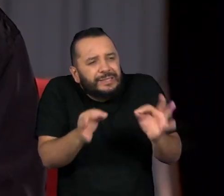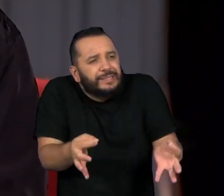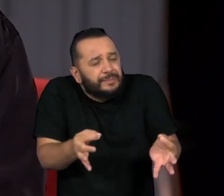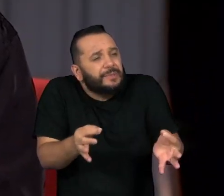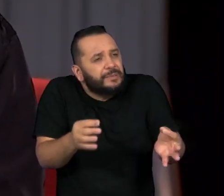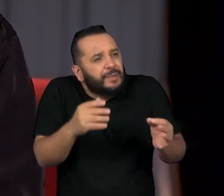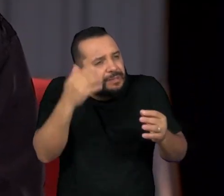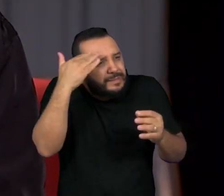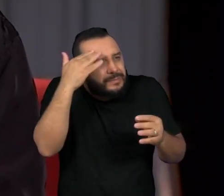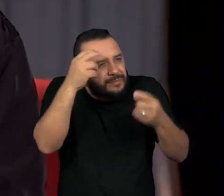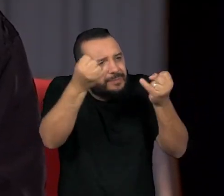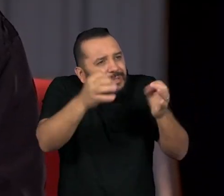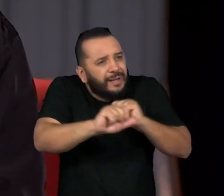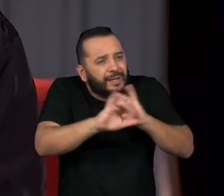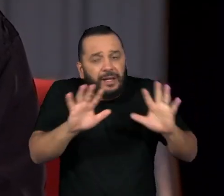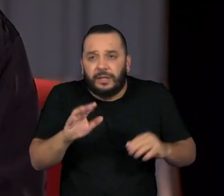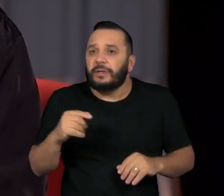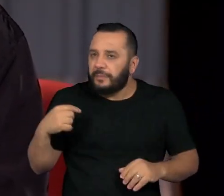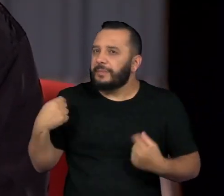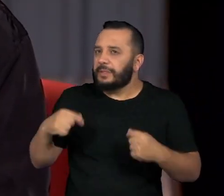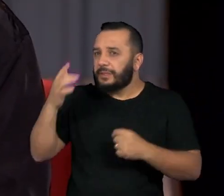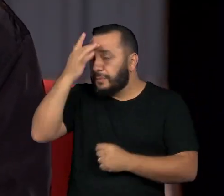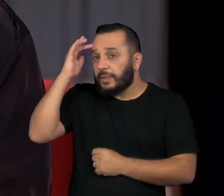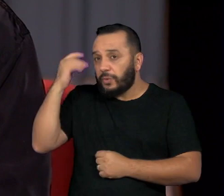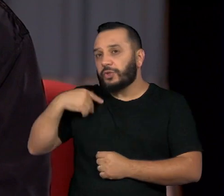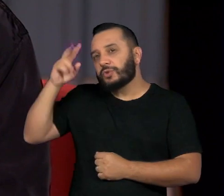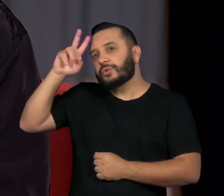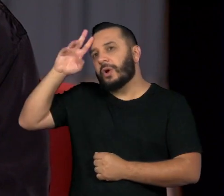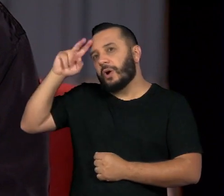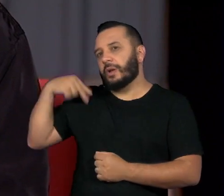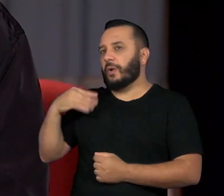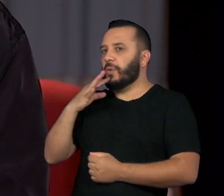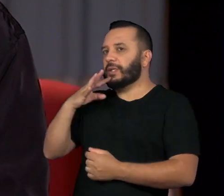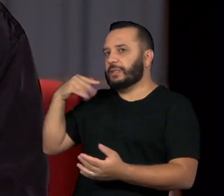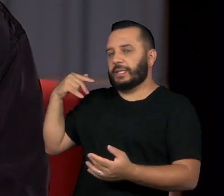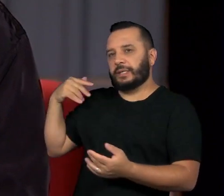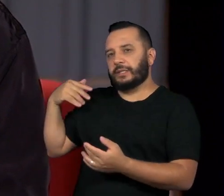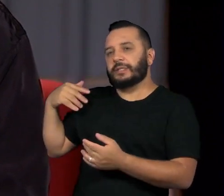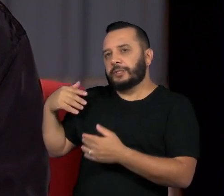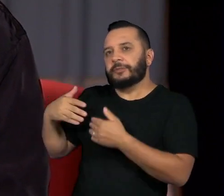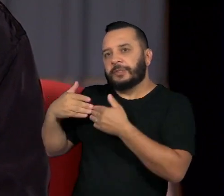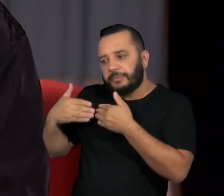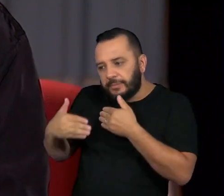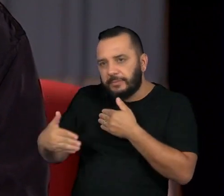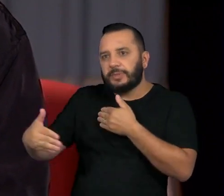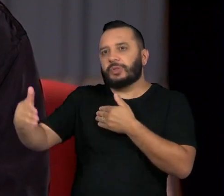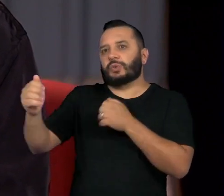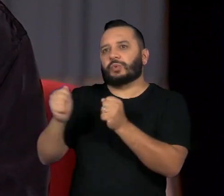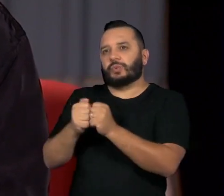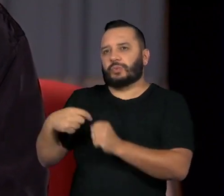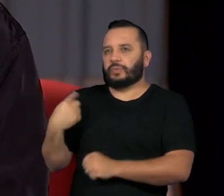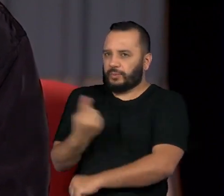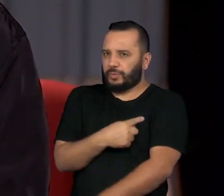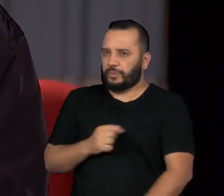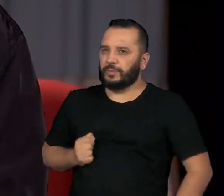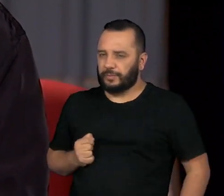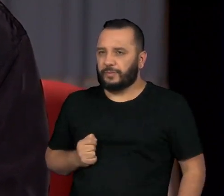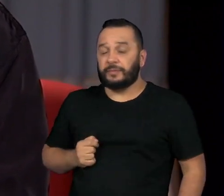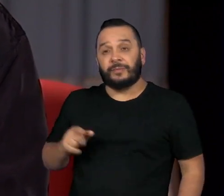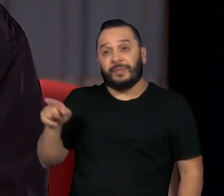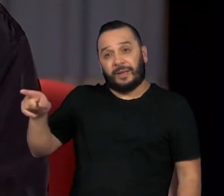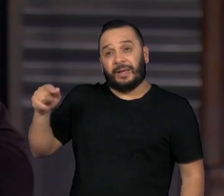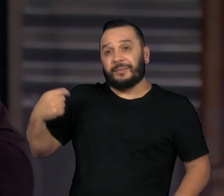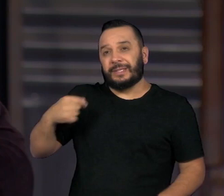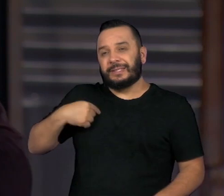o leitor a atravessar a história conosco. E precisamos ter isto em mente, de que ele precisa ter interesse de